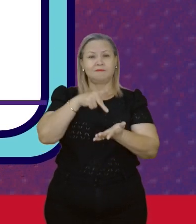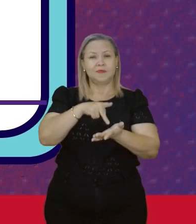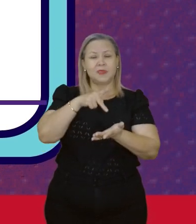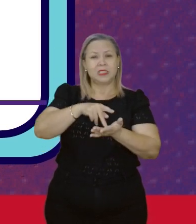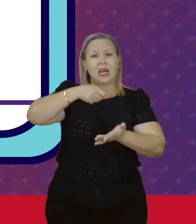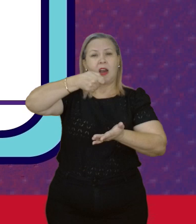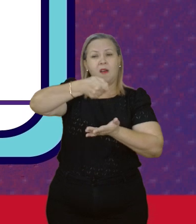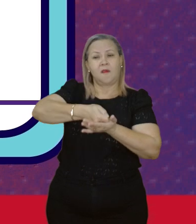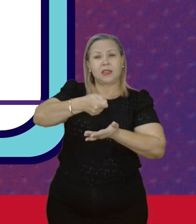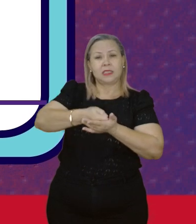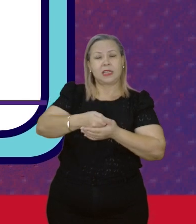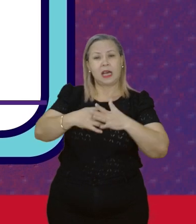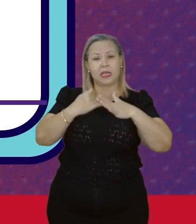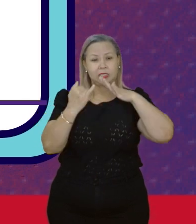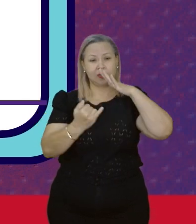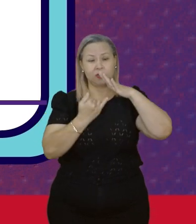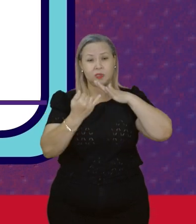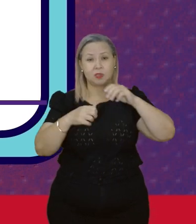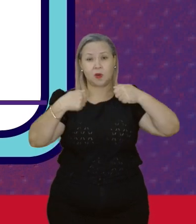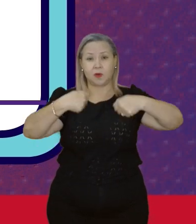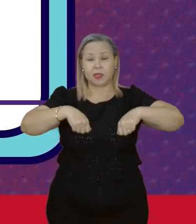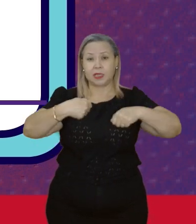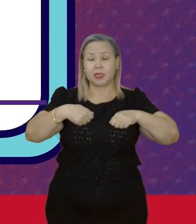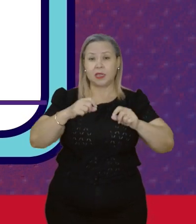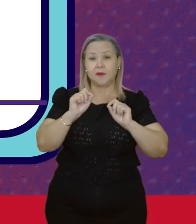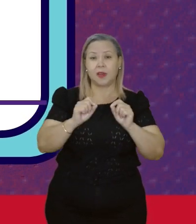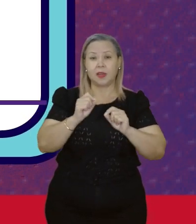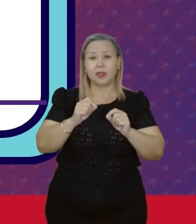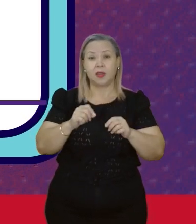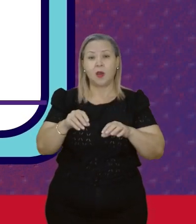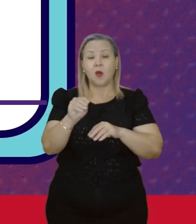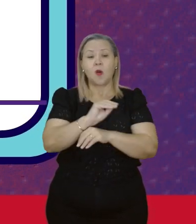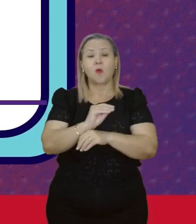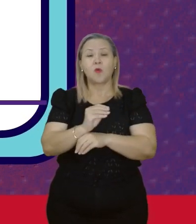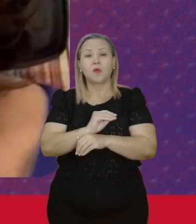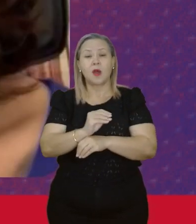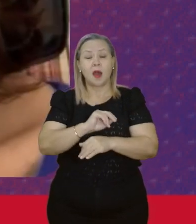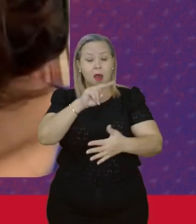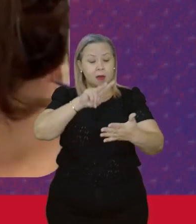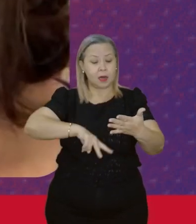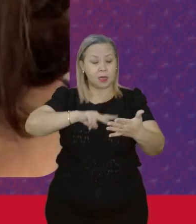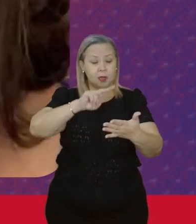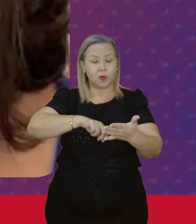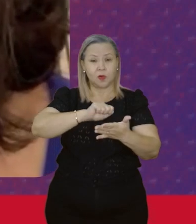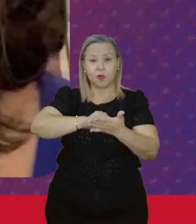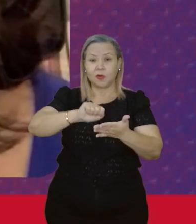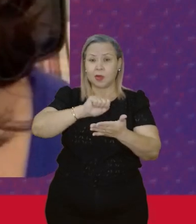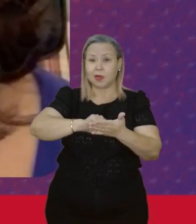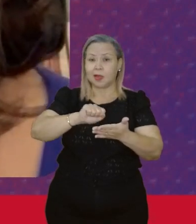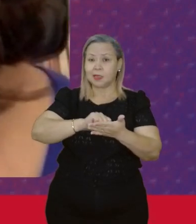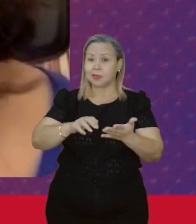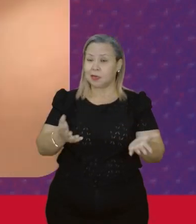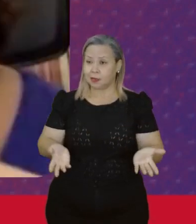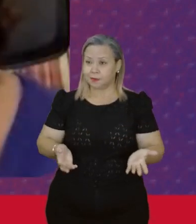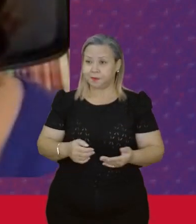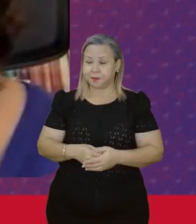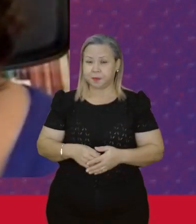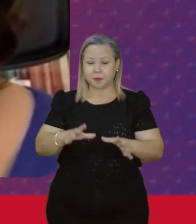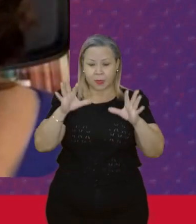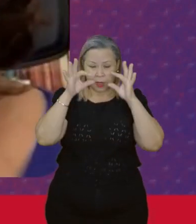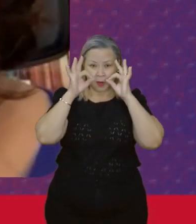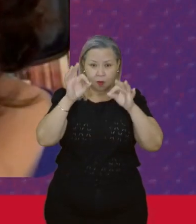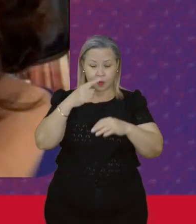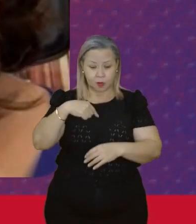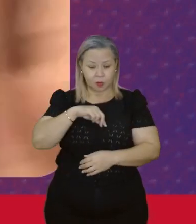enfatizados em instituições que deveriam cuidar da leitura, da escrita e do cálculo. Se vocês observarem o que o nosso